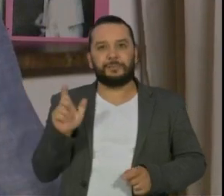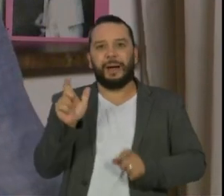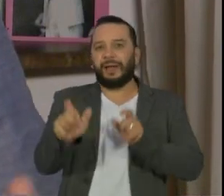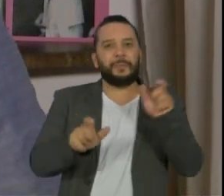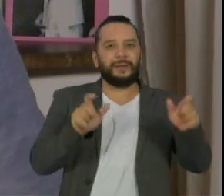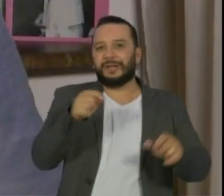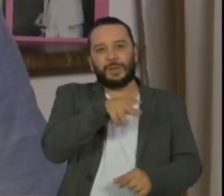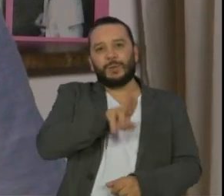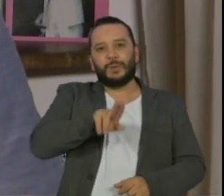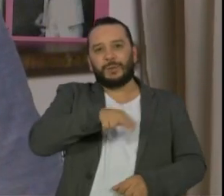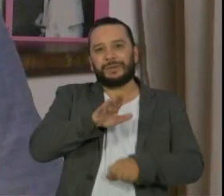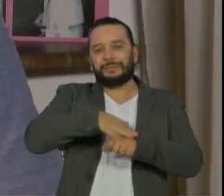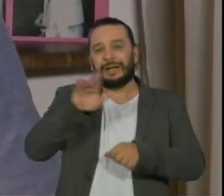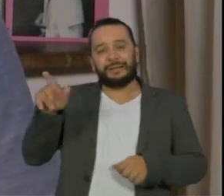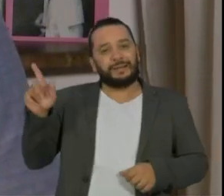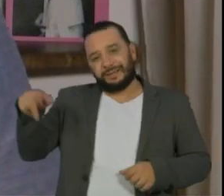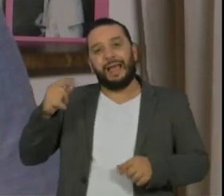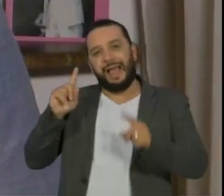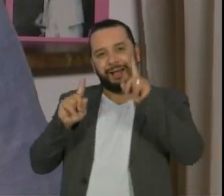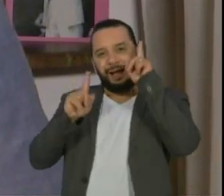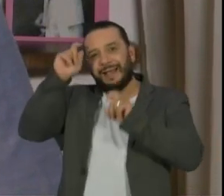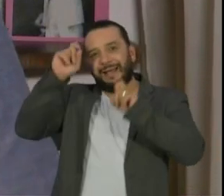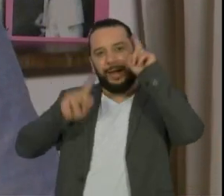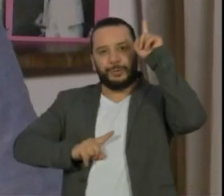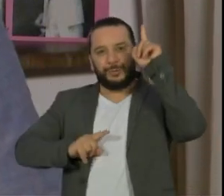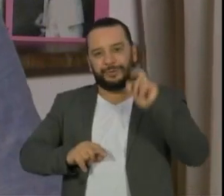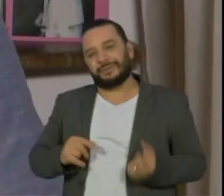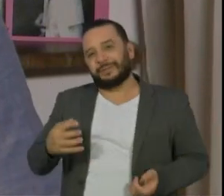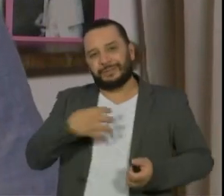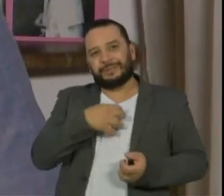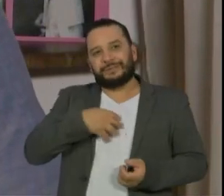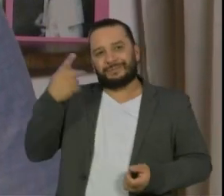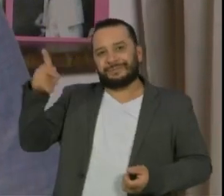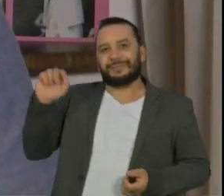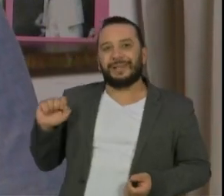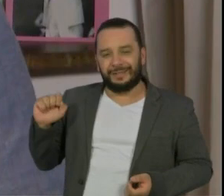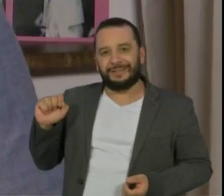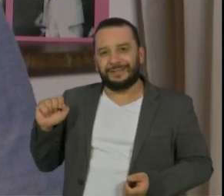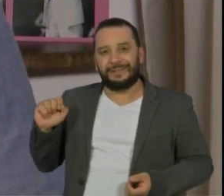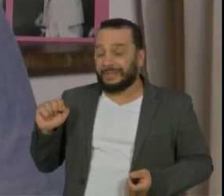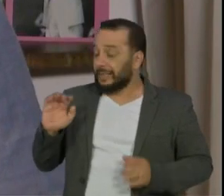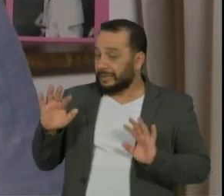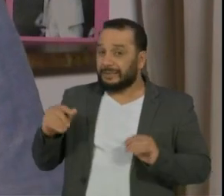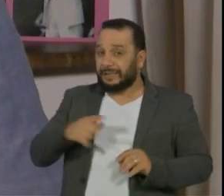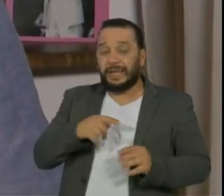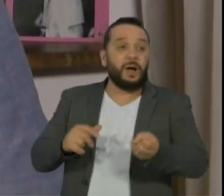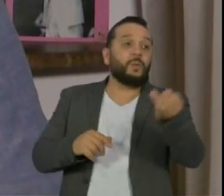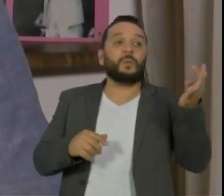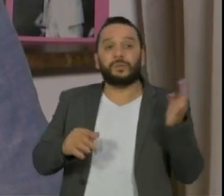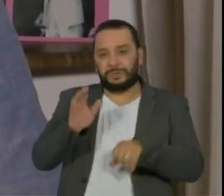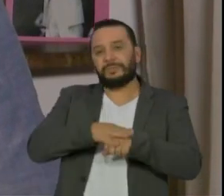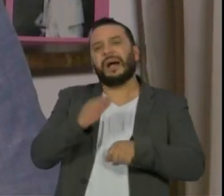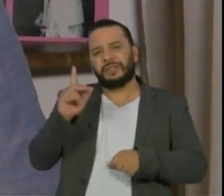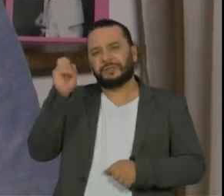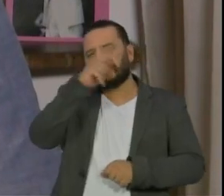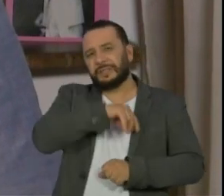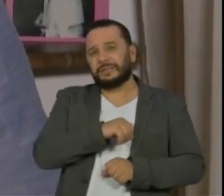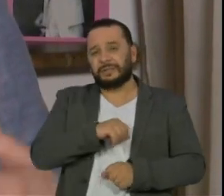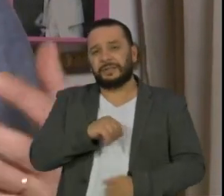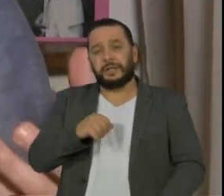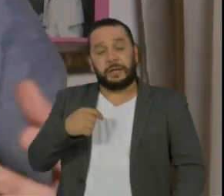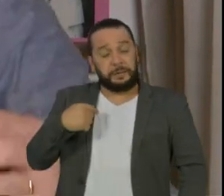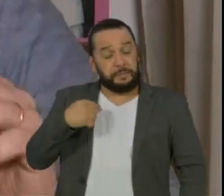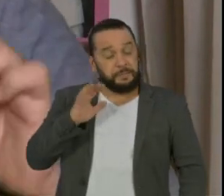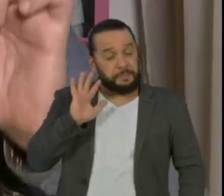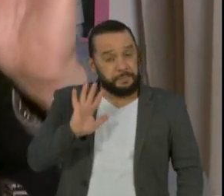serve muito bem à caricatura. Tem personagens que são mais difíceis de caricaturar. Mas eu acho que, como eu sou um ser humano, eu não fico